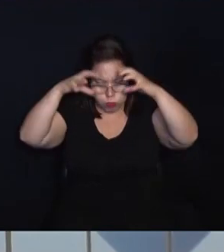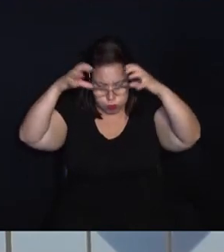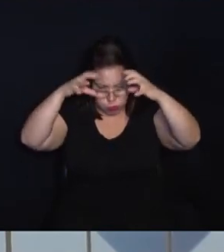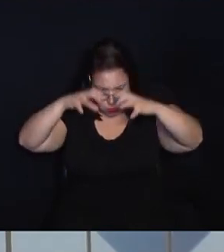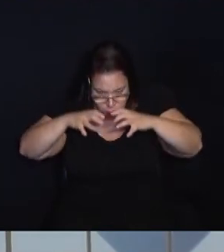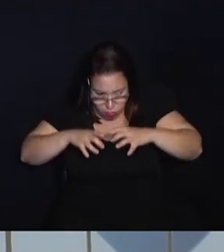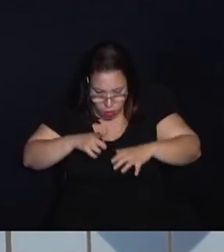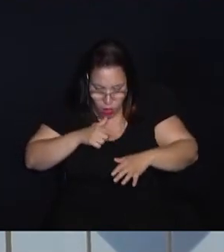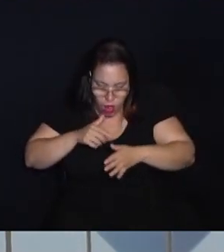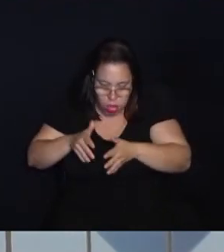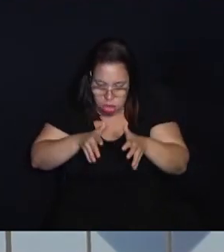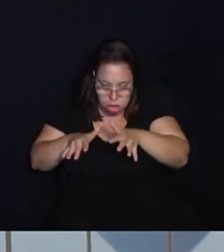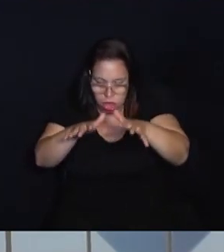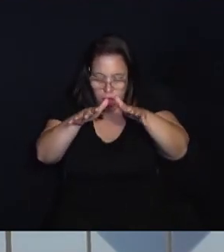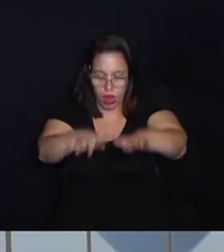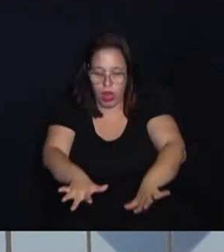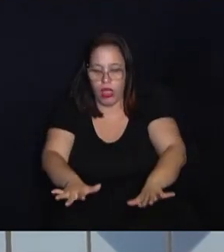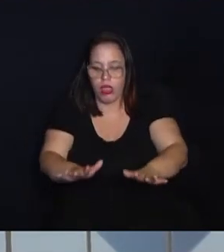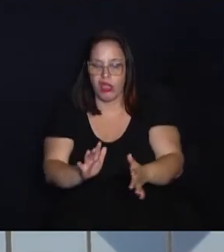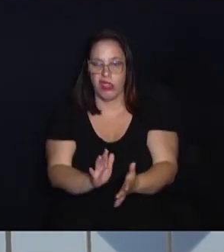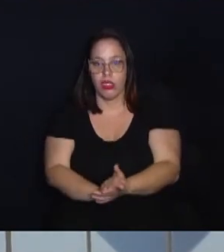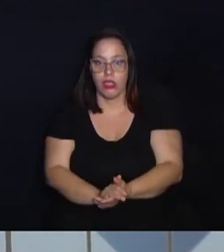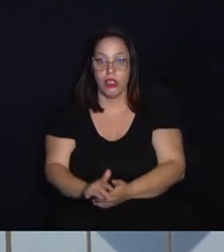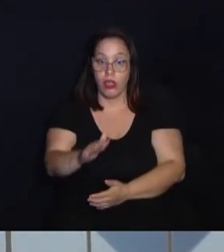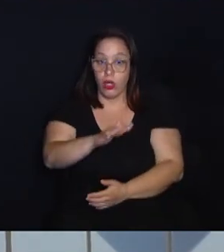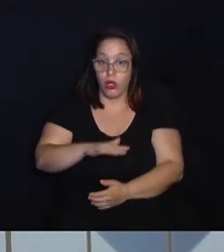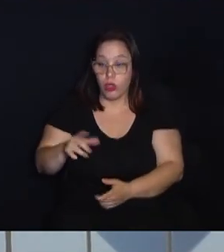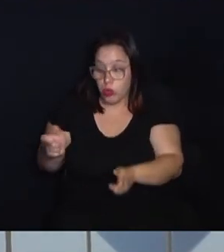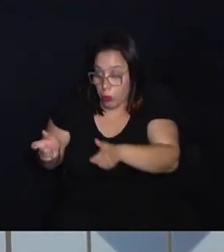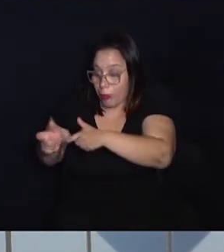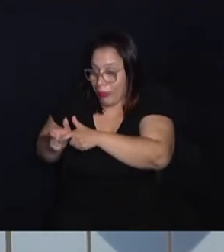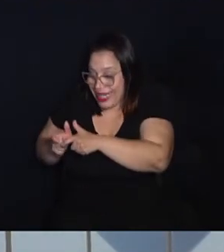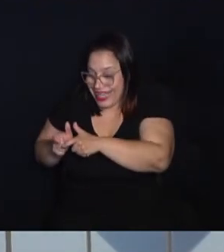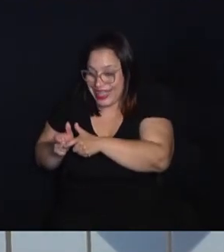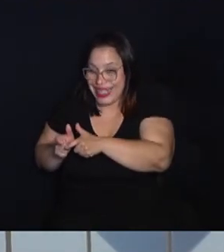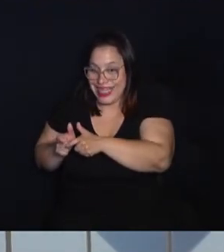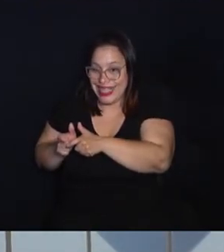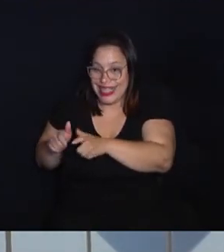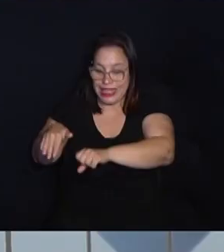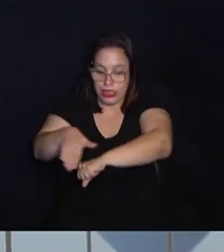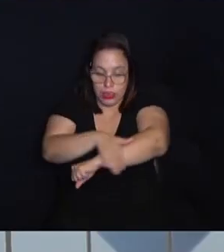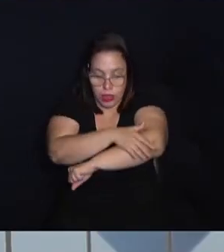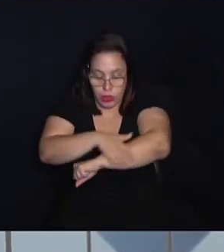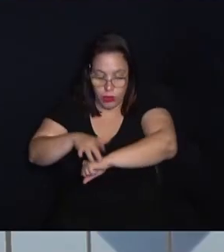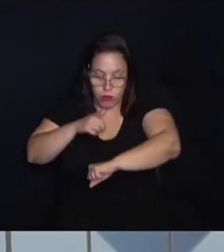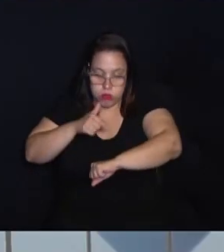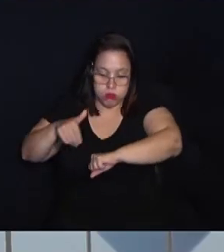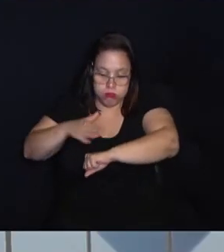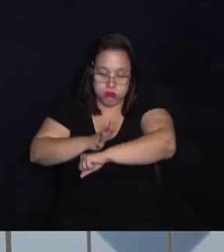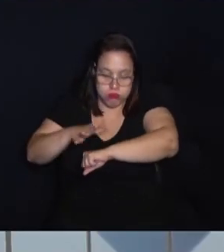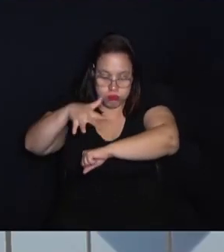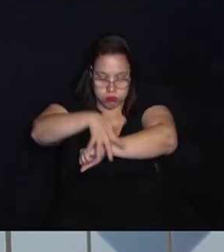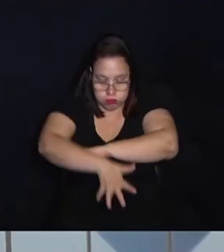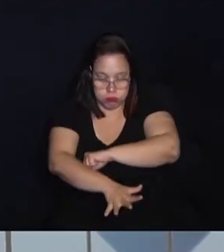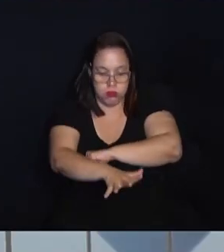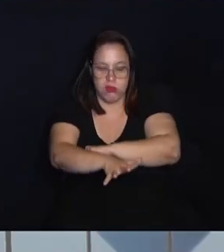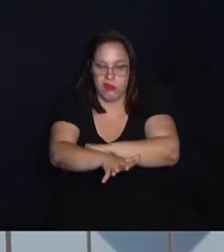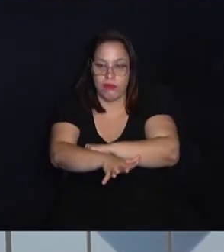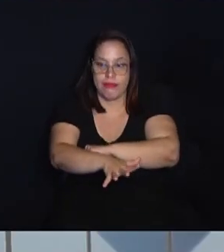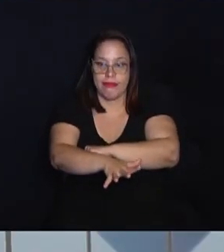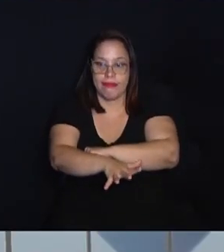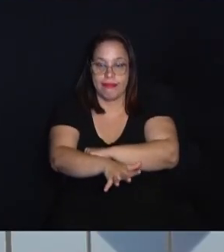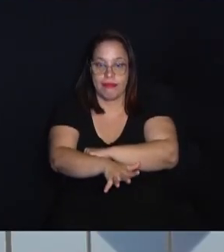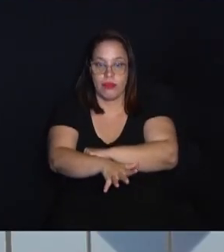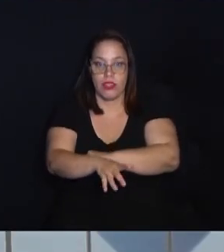assim em pouco espaço de tempo, numa região menor, que provoca alagamento, é uma realidade. Então, Campinas